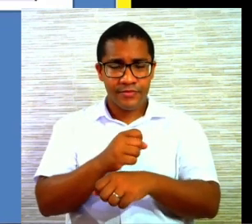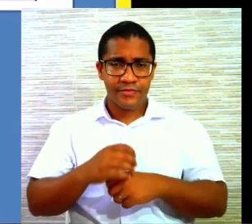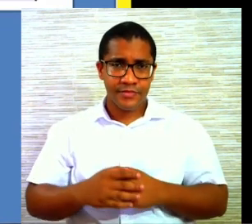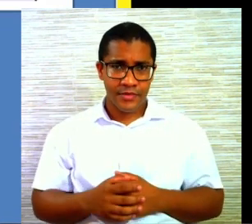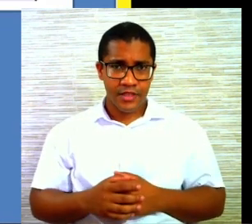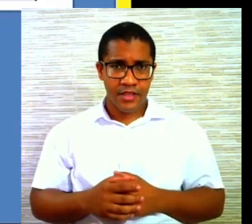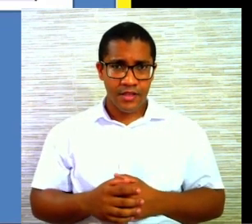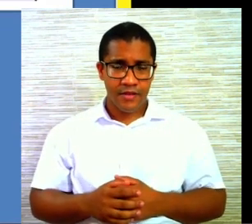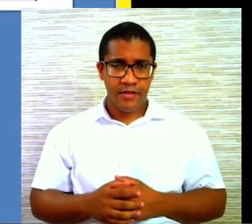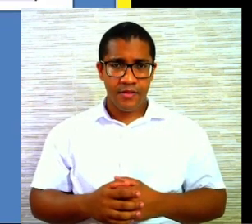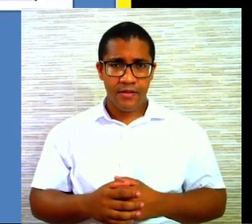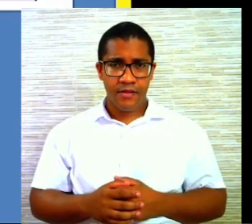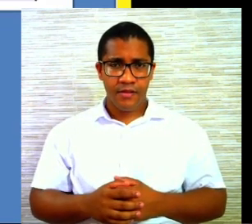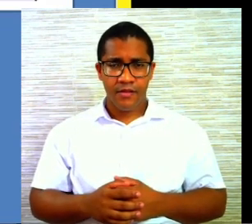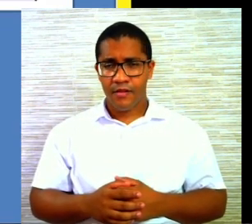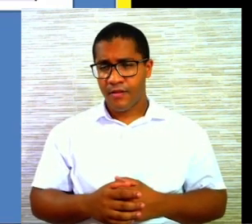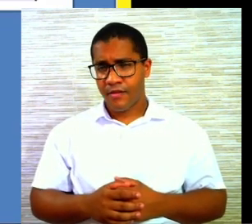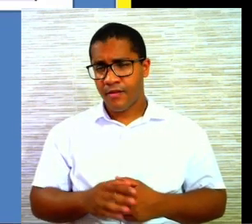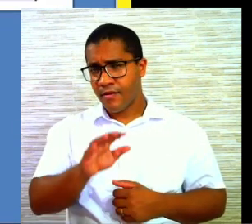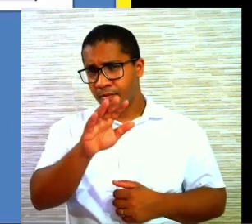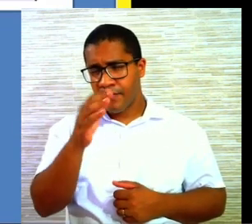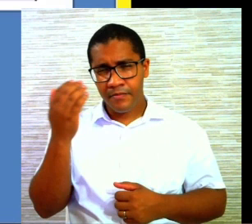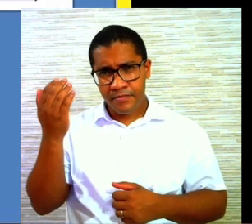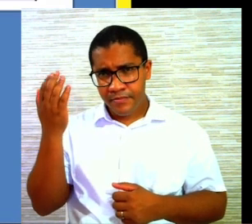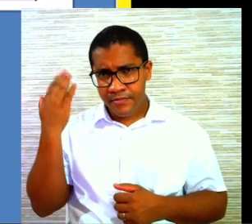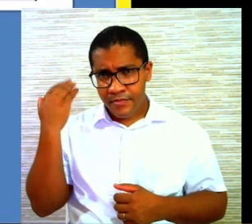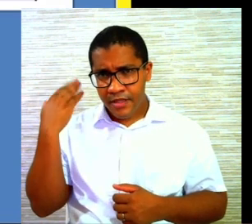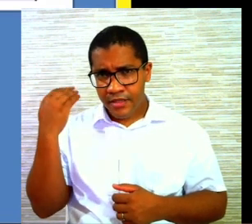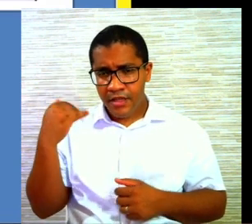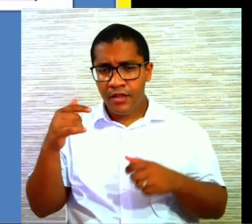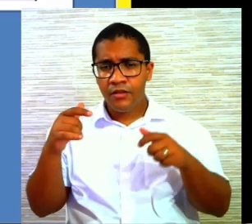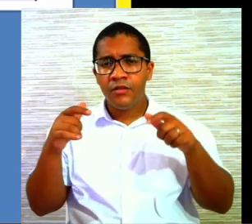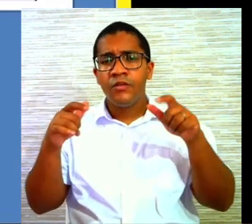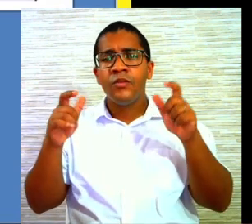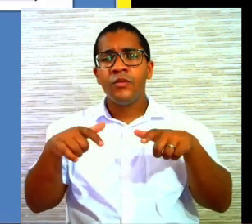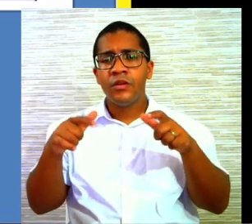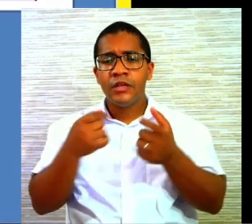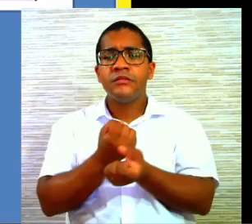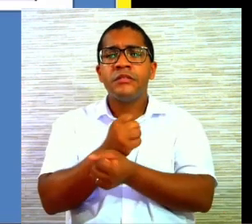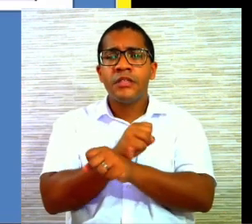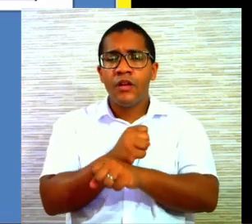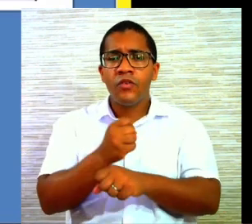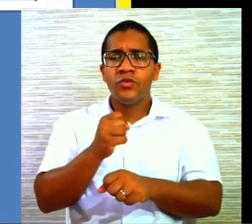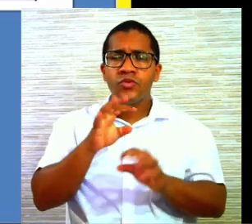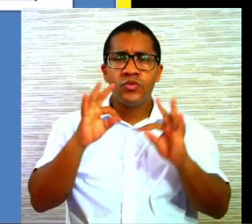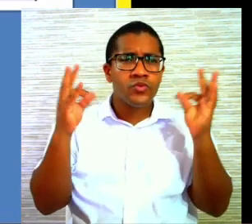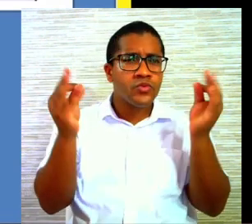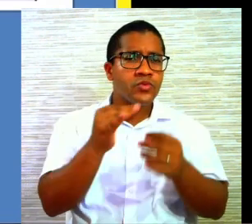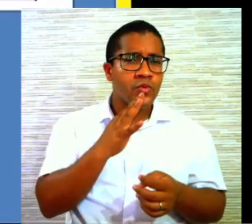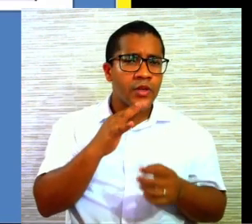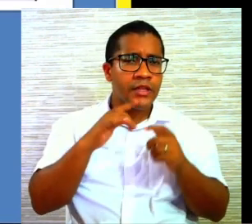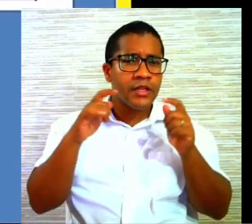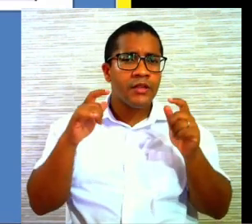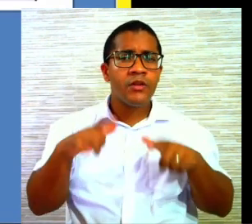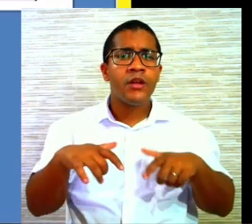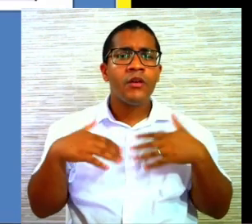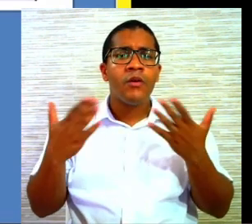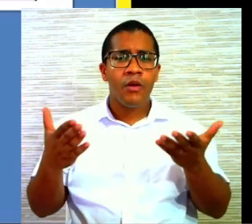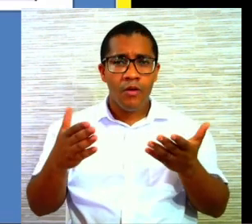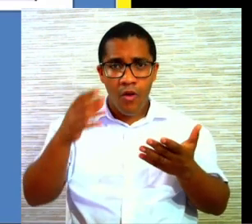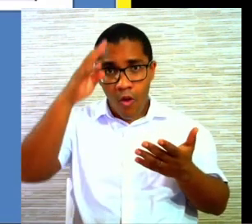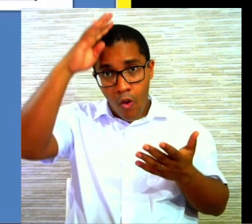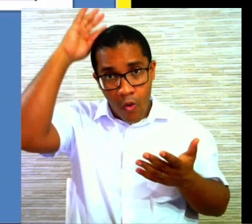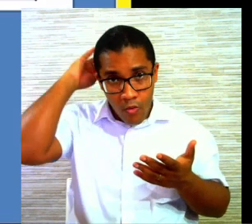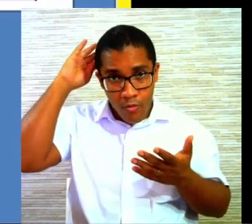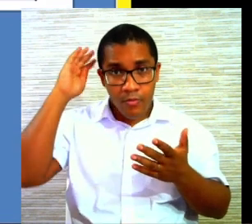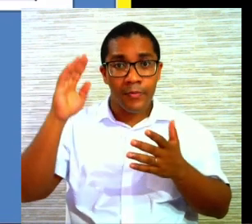lógica exploratória, Então, na Antiguidade, um exemplo mais conhecido da escravidão foi o praticado em Roma